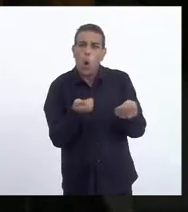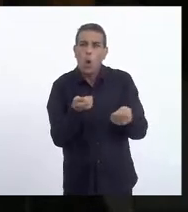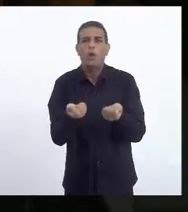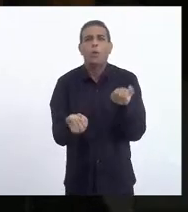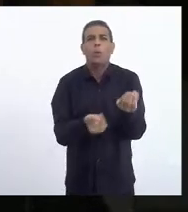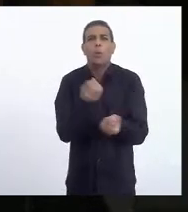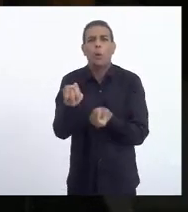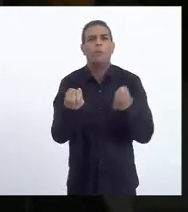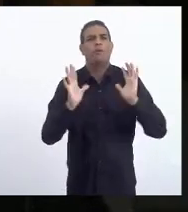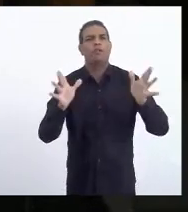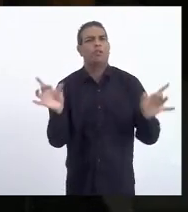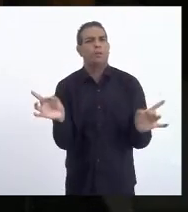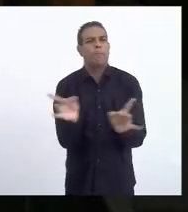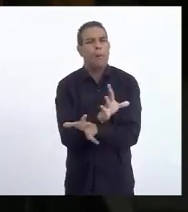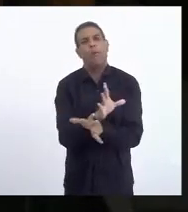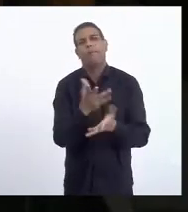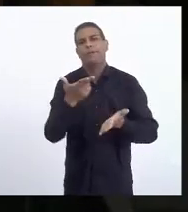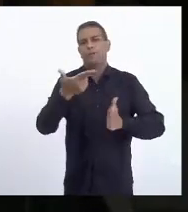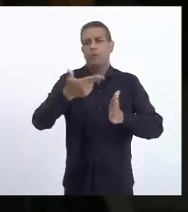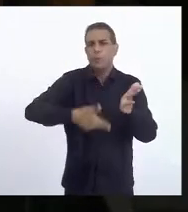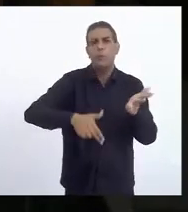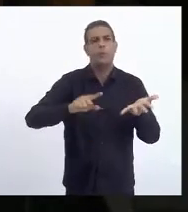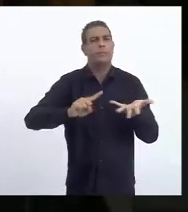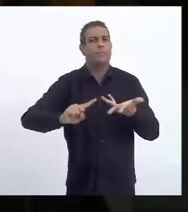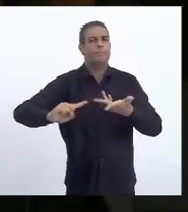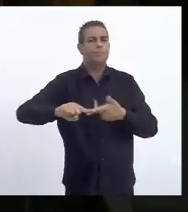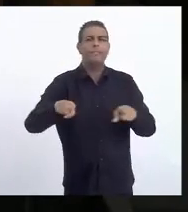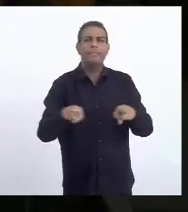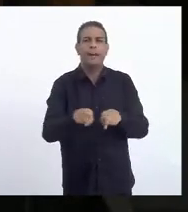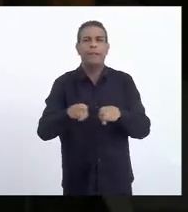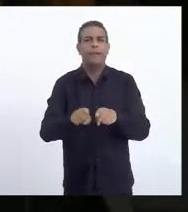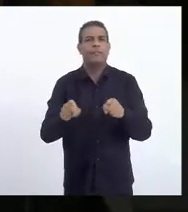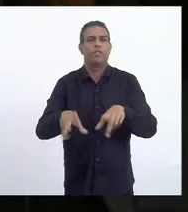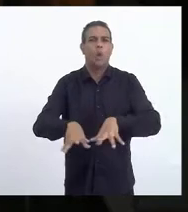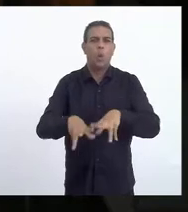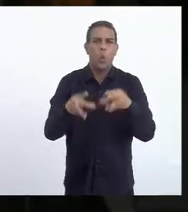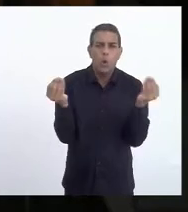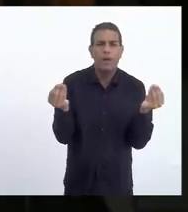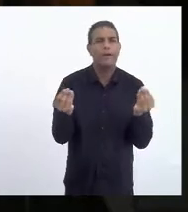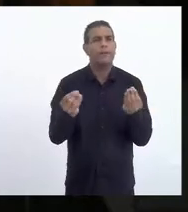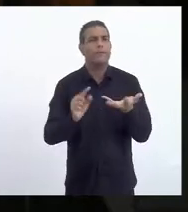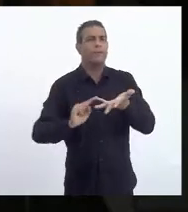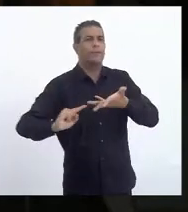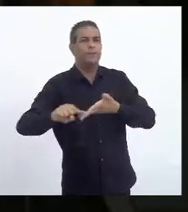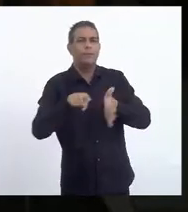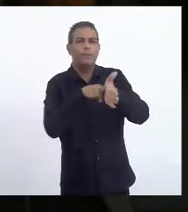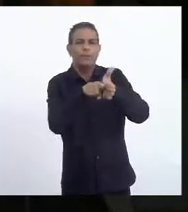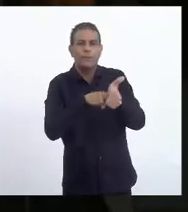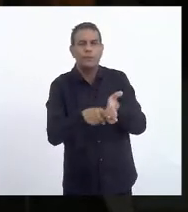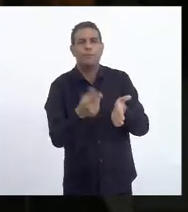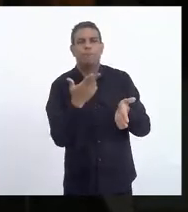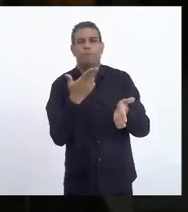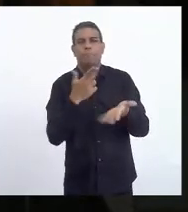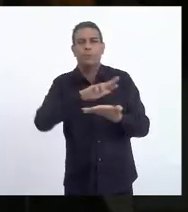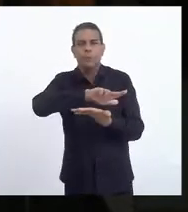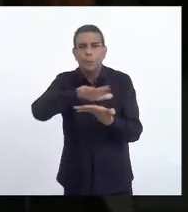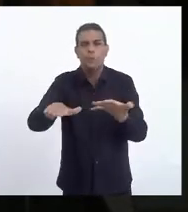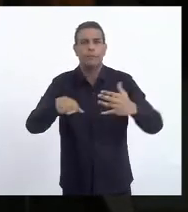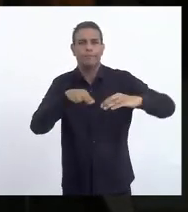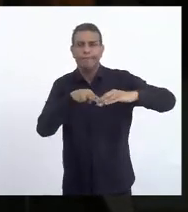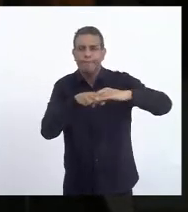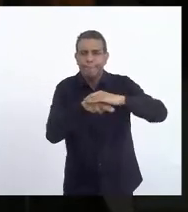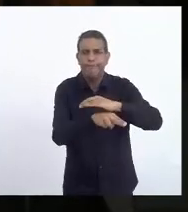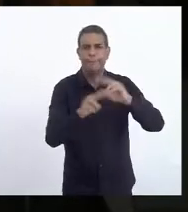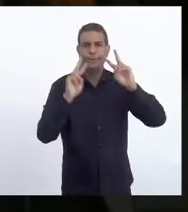que a seja um cirúrgicas que a sejam curativos por radioterapia possam